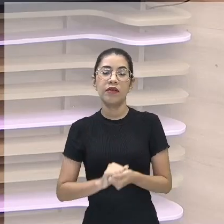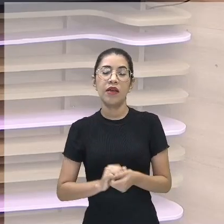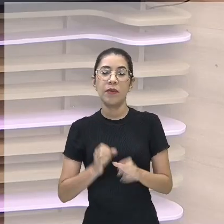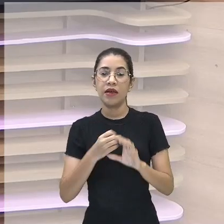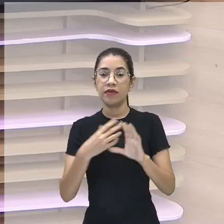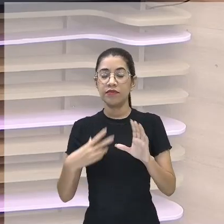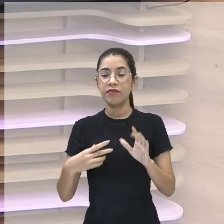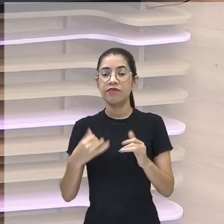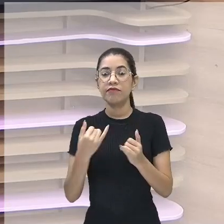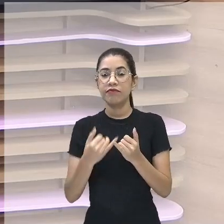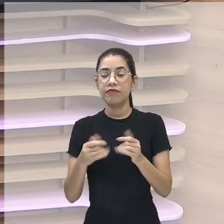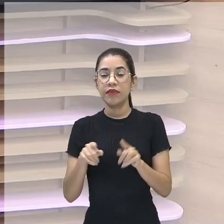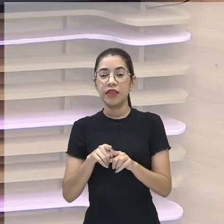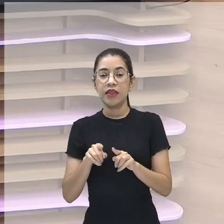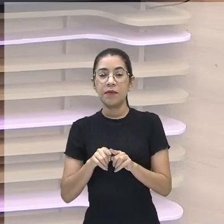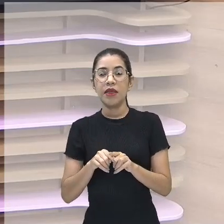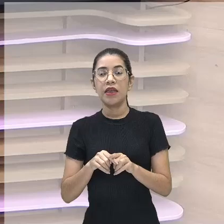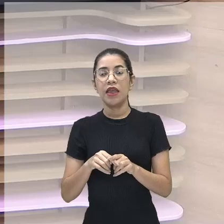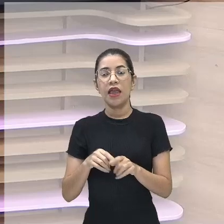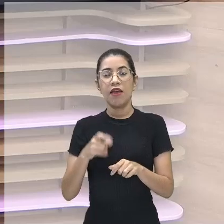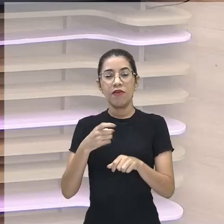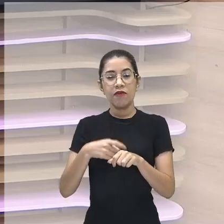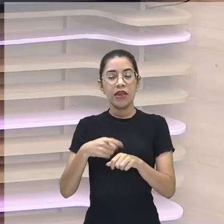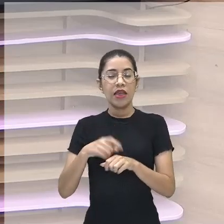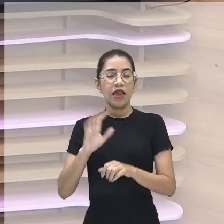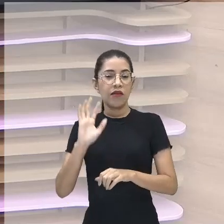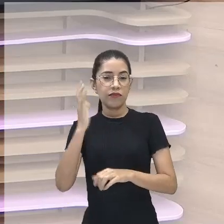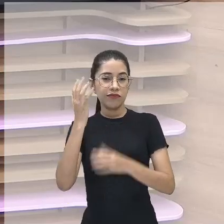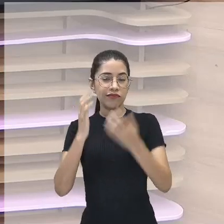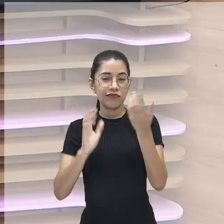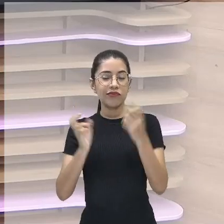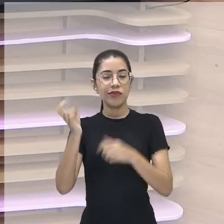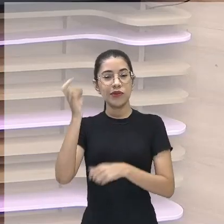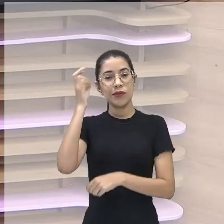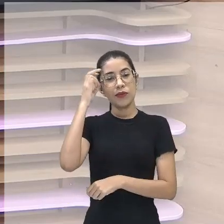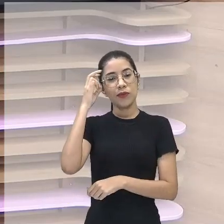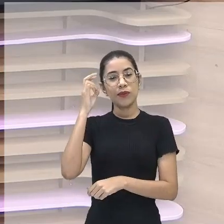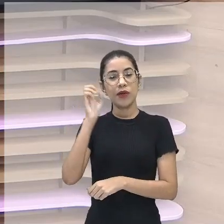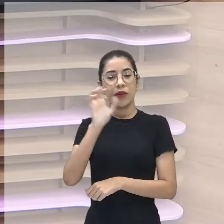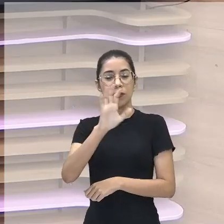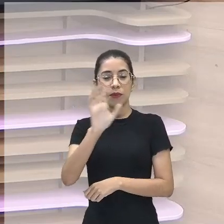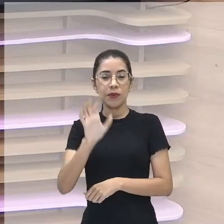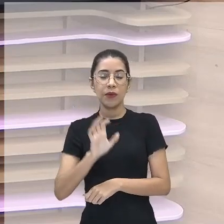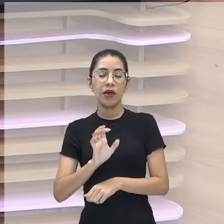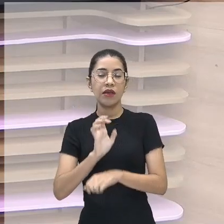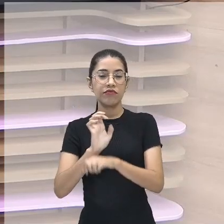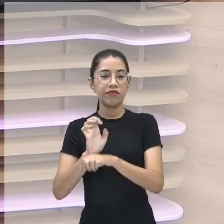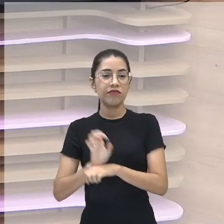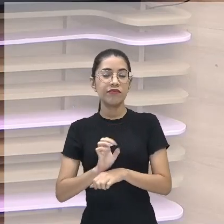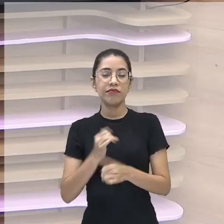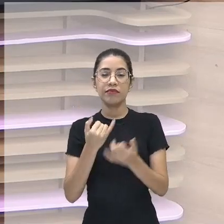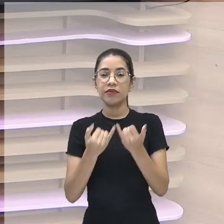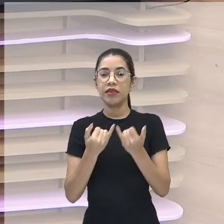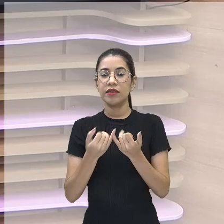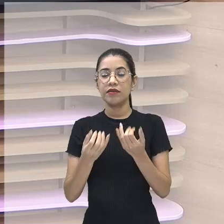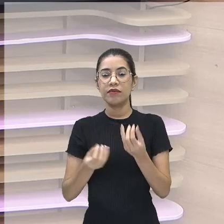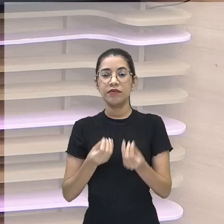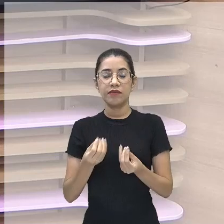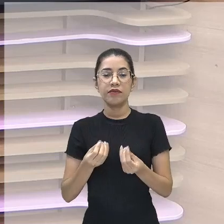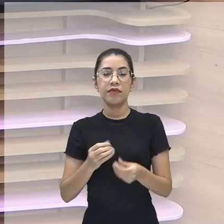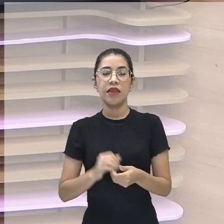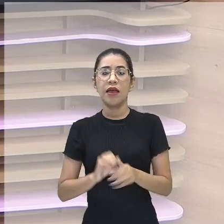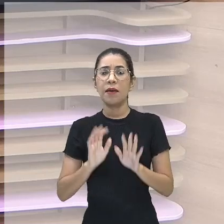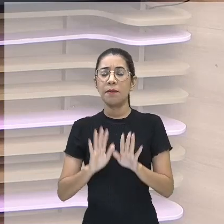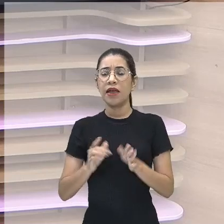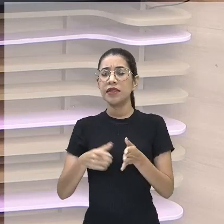características parecidas, características físicas, culturais, entre aqueles estados, né? Mas como que será que isso